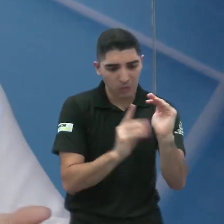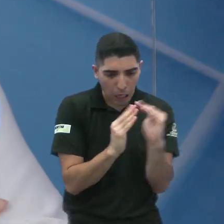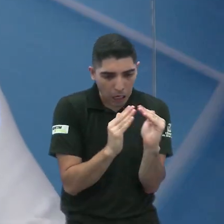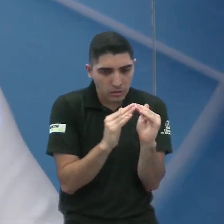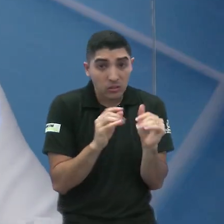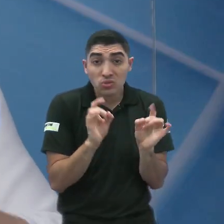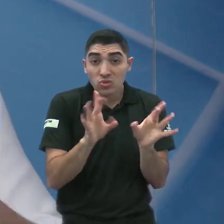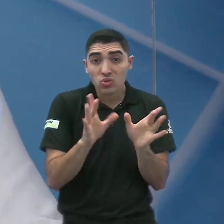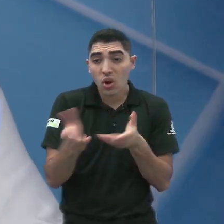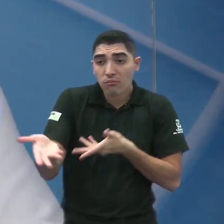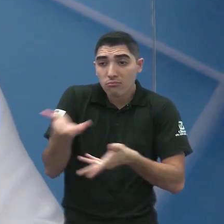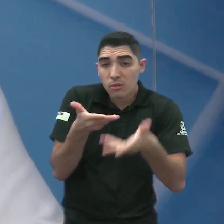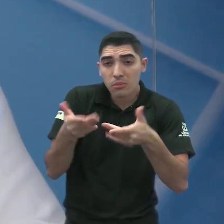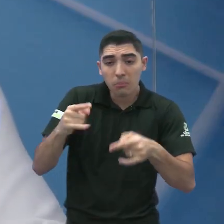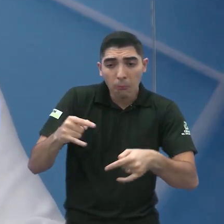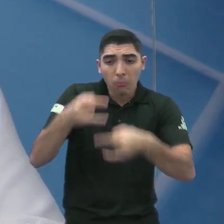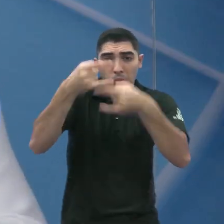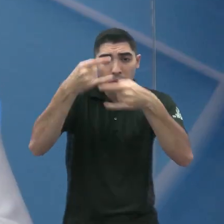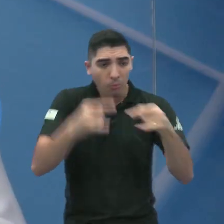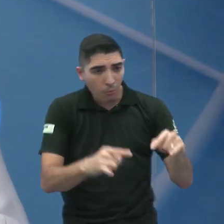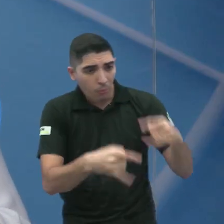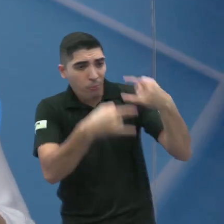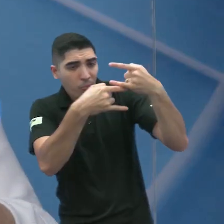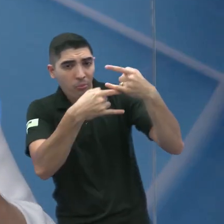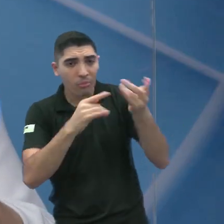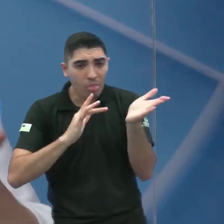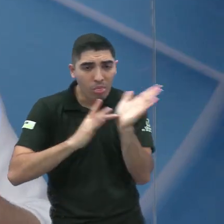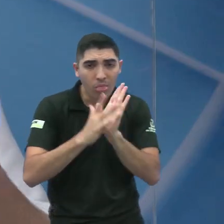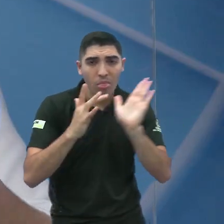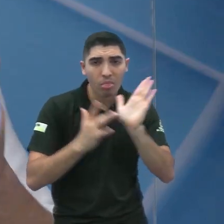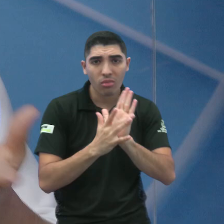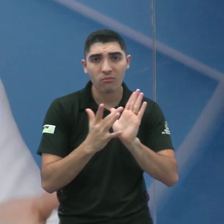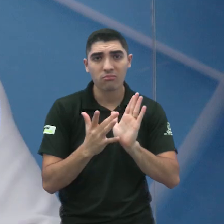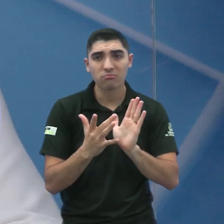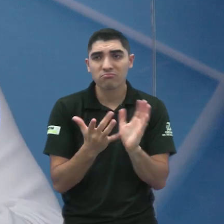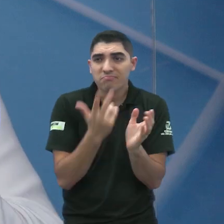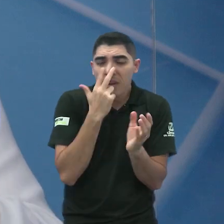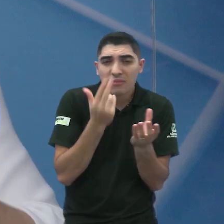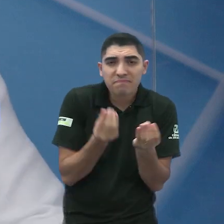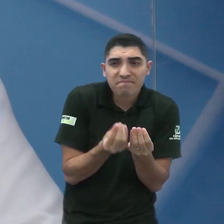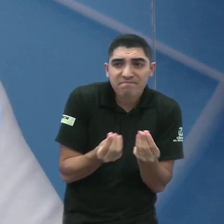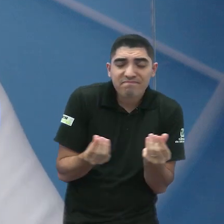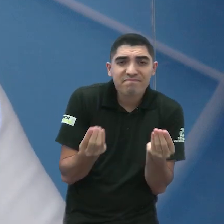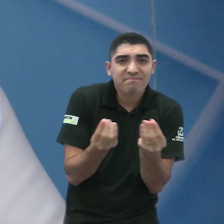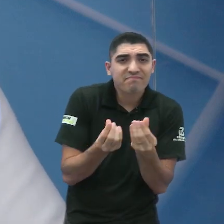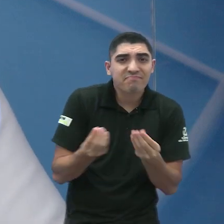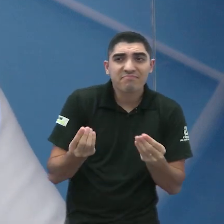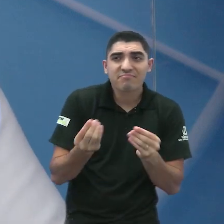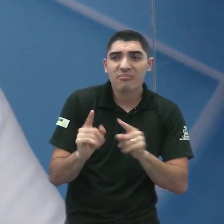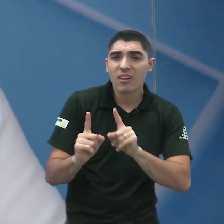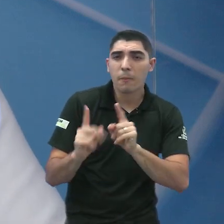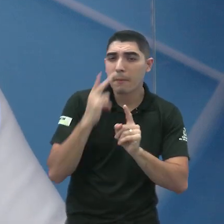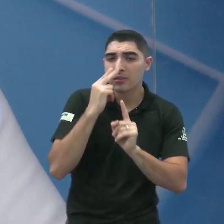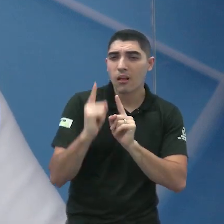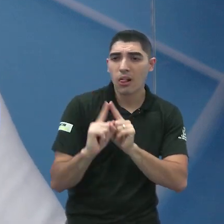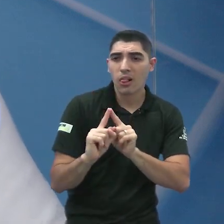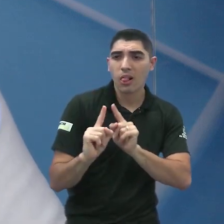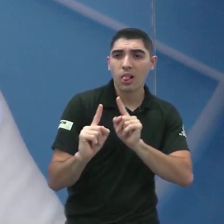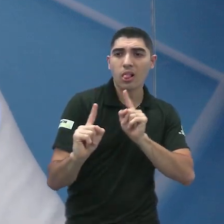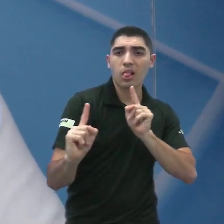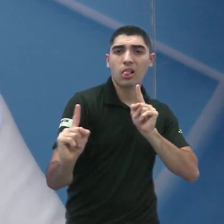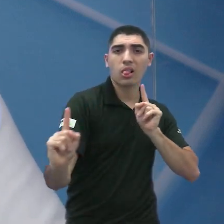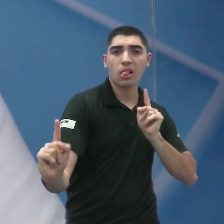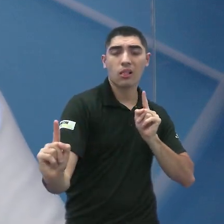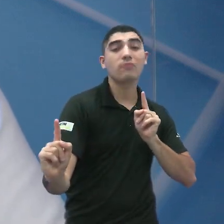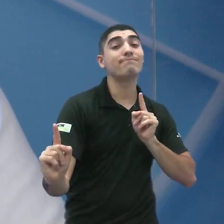de tela, que é uma coisa que a gente estava falando, né? Muito pobre, né? Muito distante, é distanciado. Isso acaba